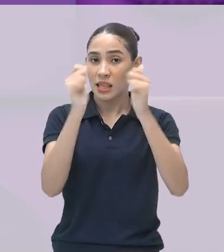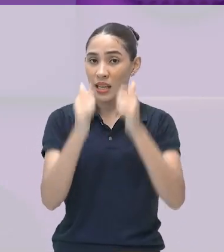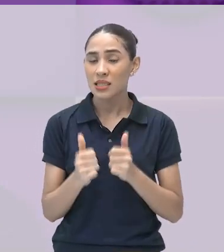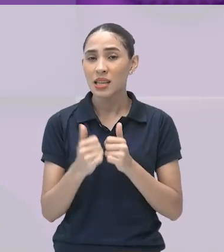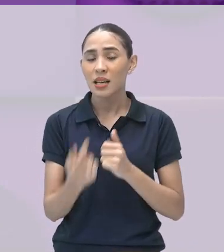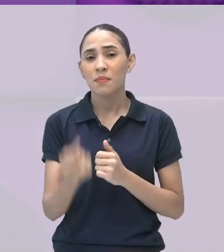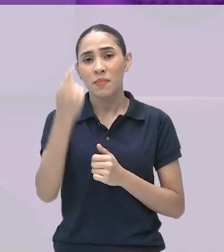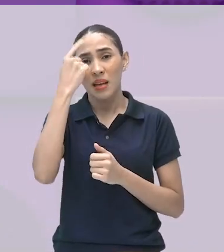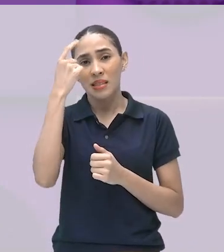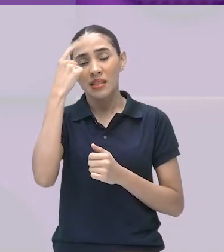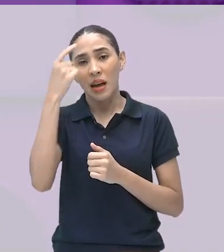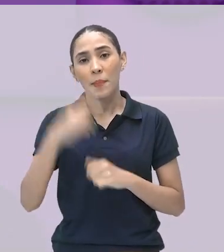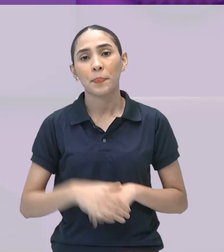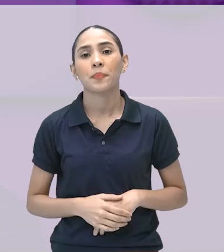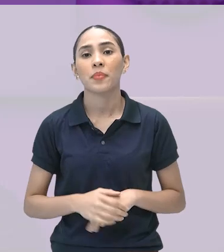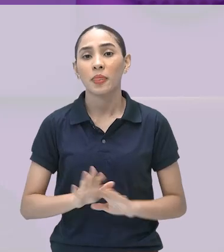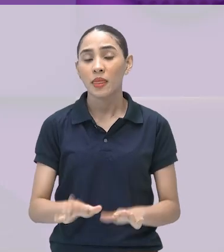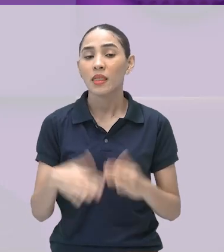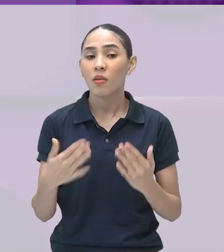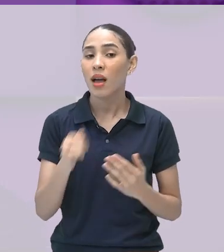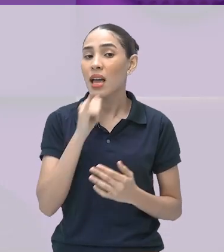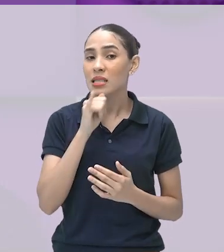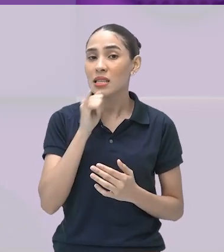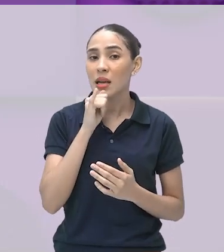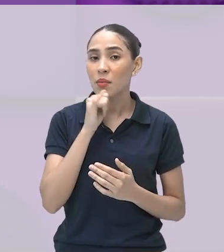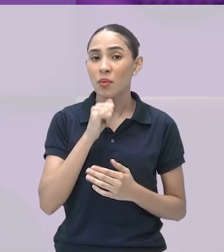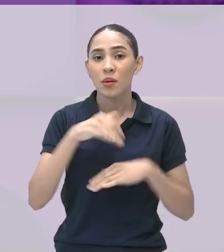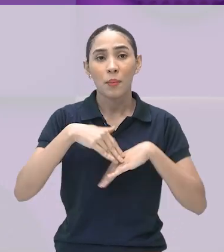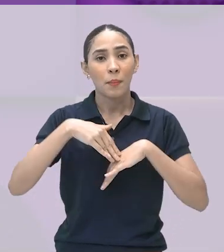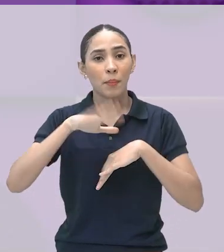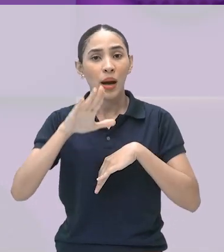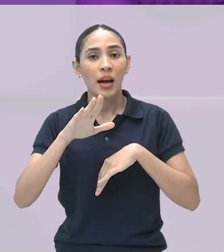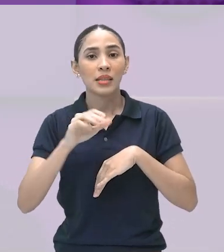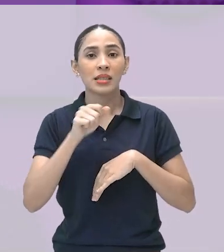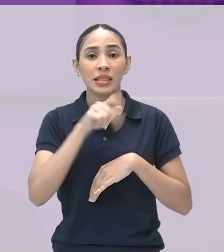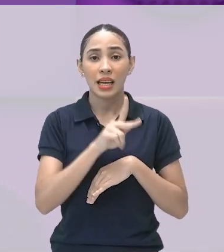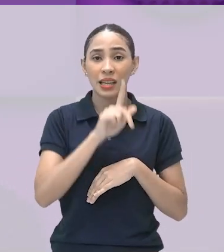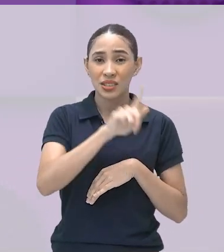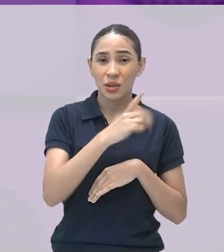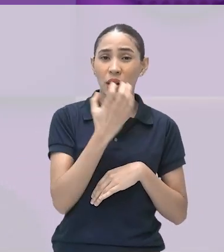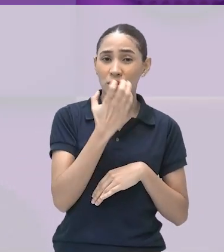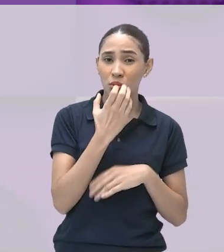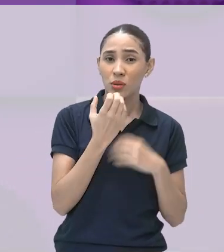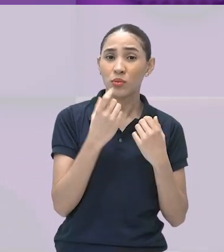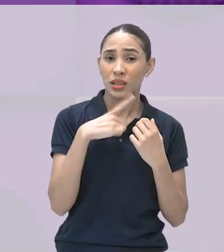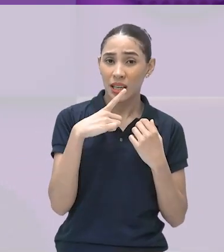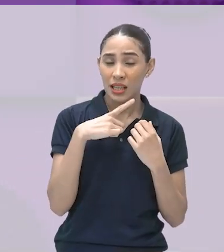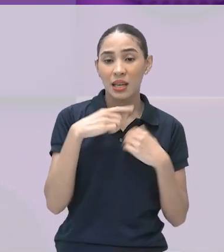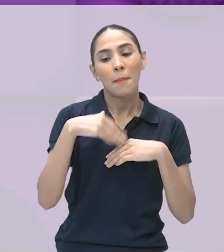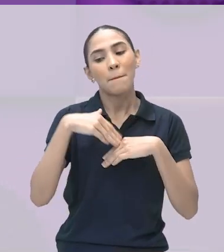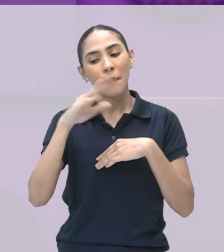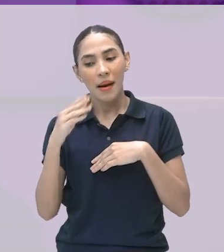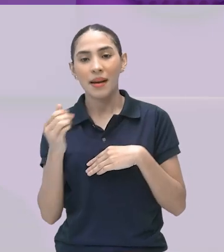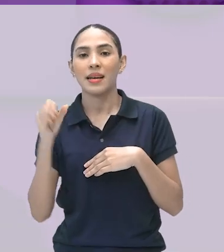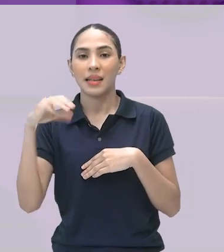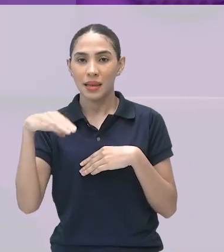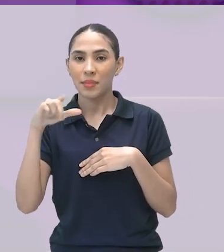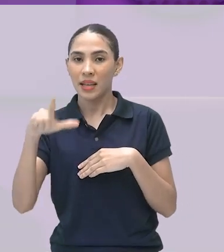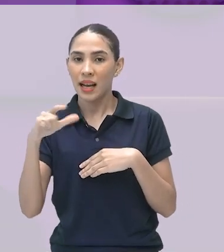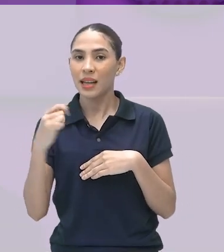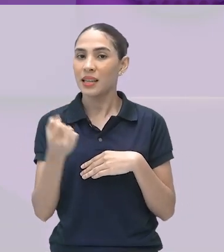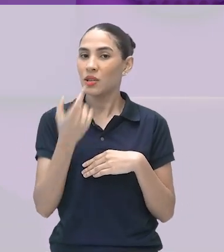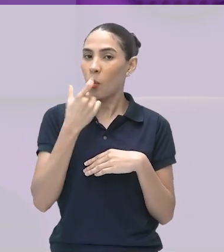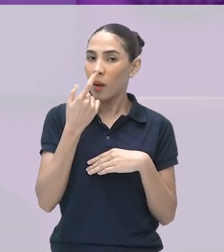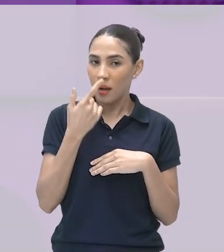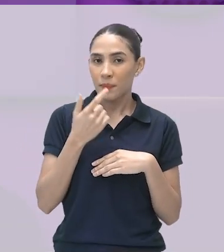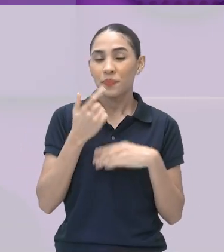e pensar, né? Nesse caso aí, quanto mais quilo o cachorrinho tiver, mais ml de antibiótico ele vai